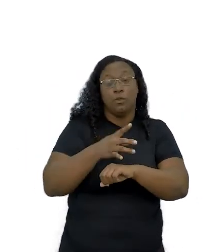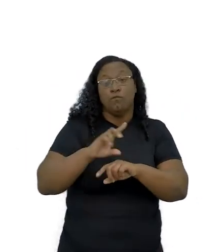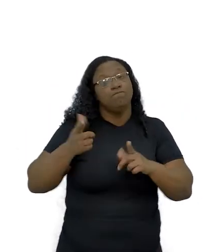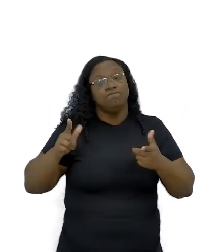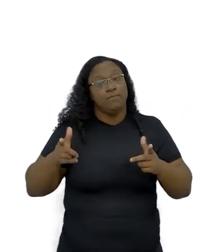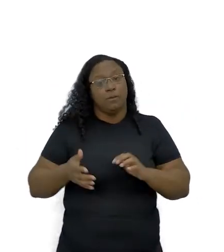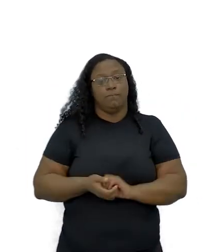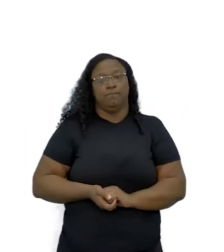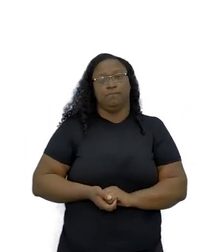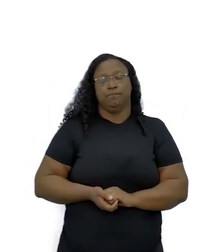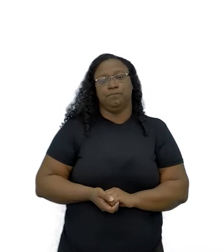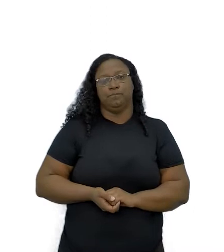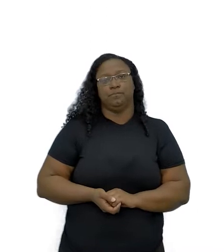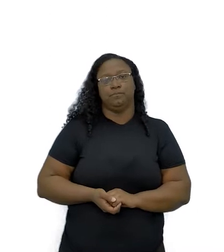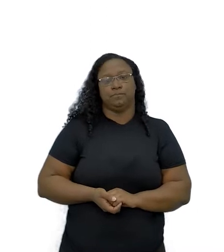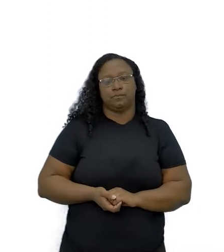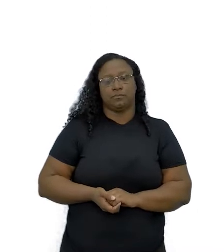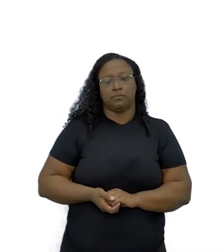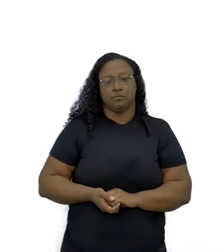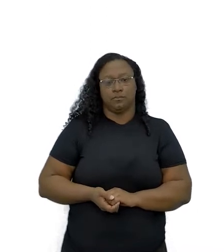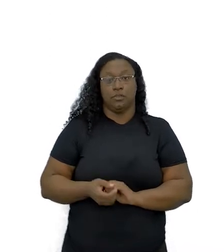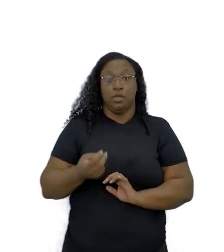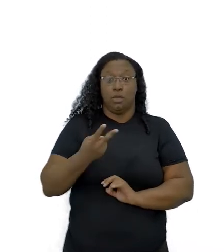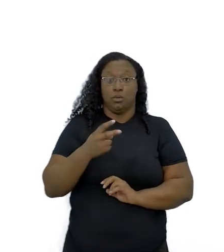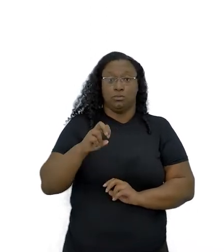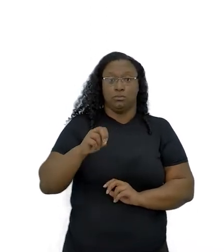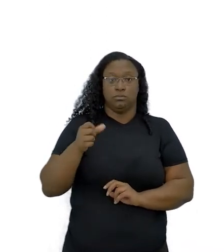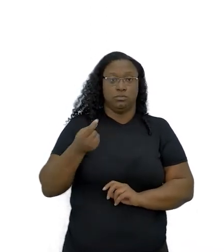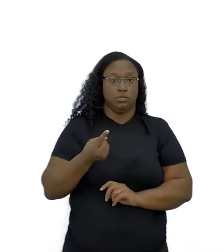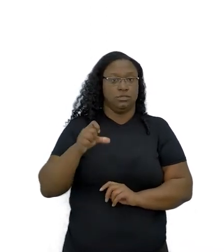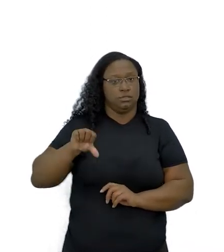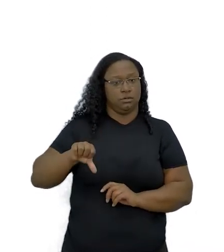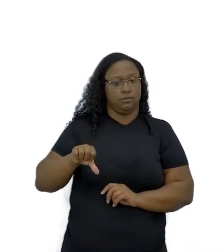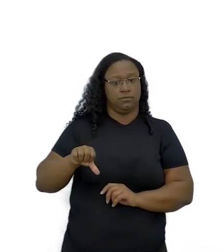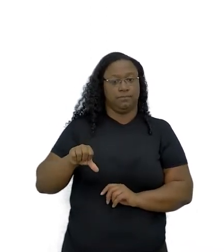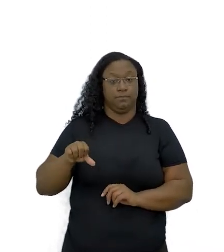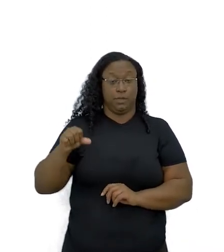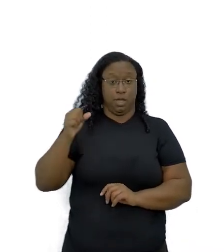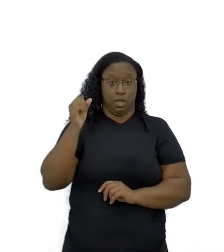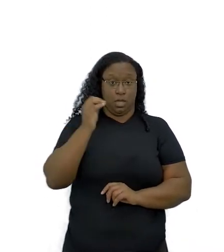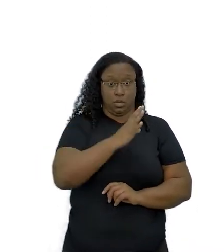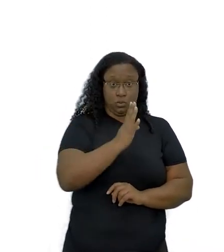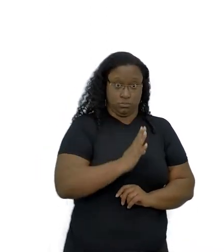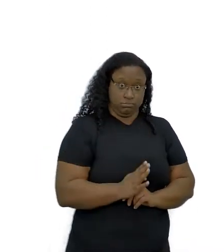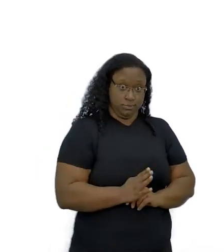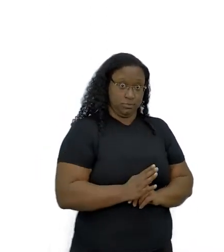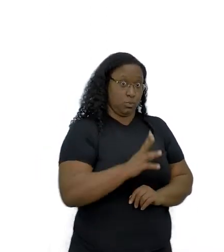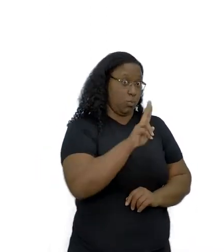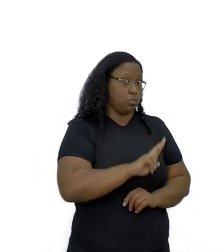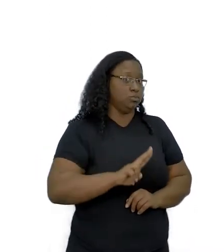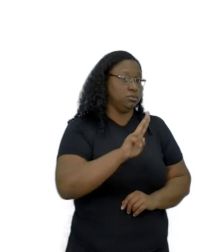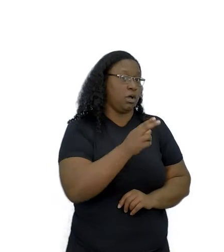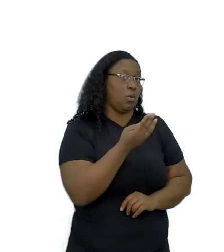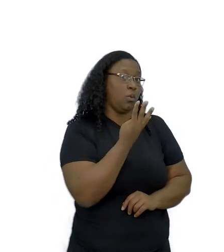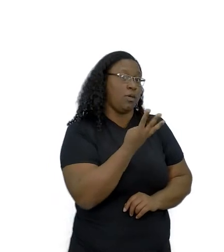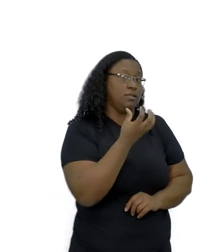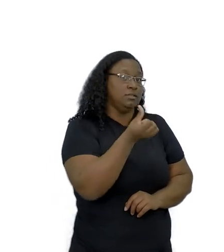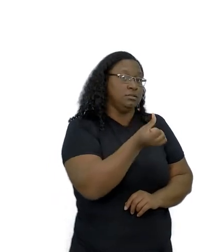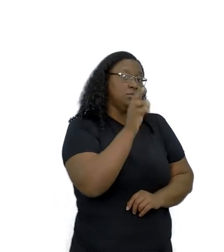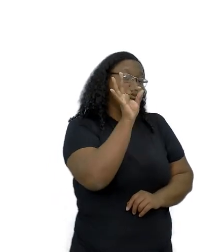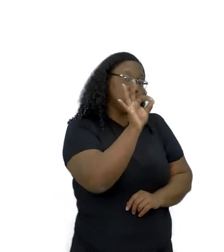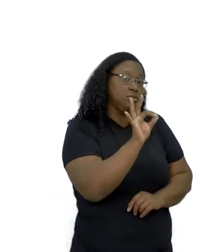no Brasil e no mundo em 2019. Então tá assim, ó, no Brasil a gente usa